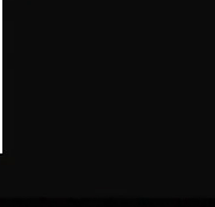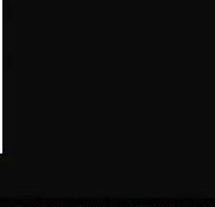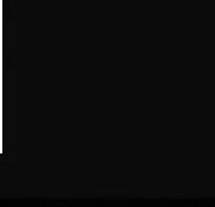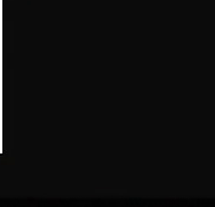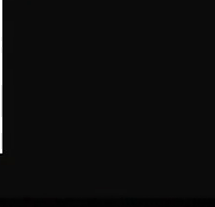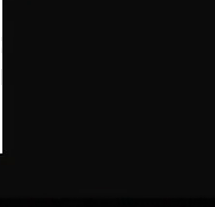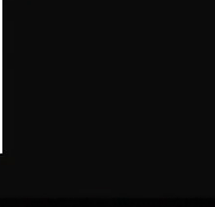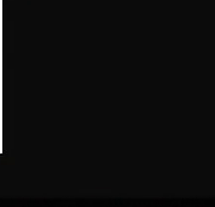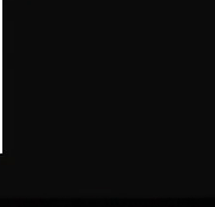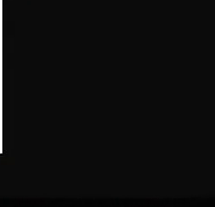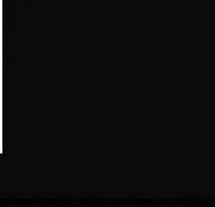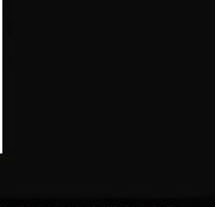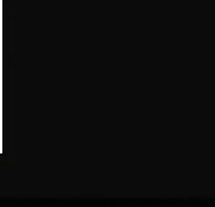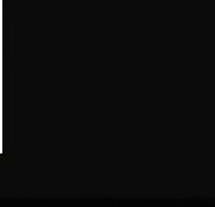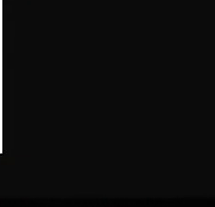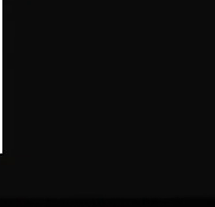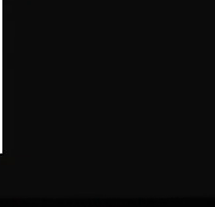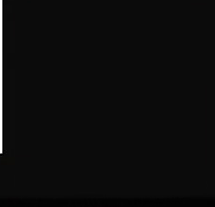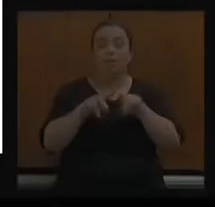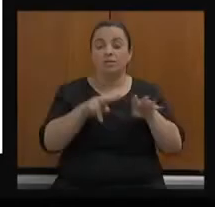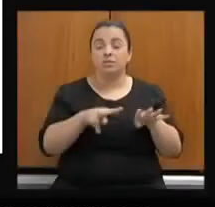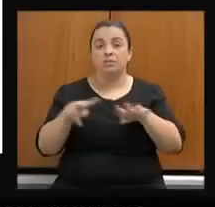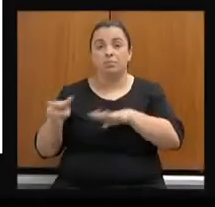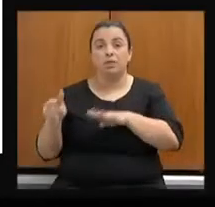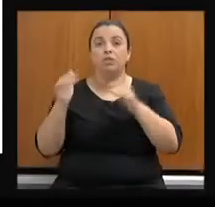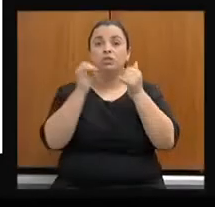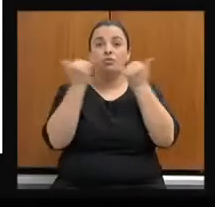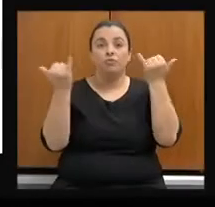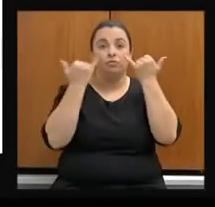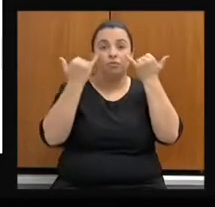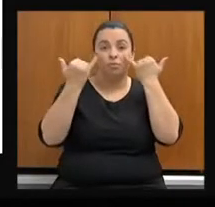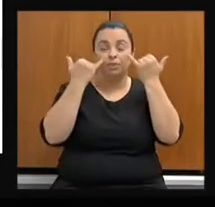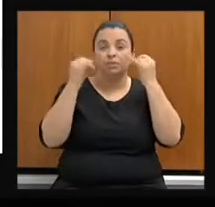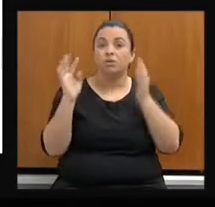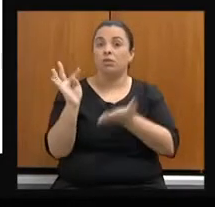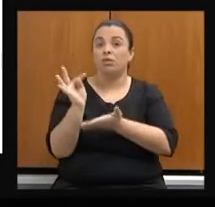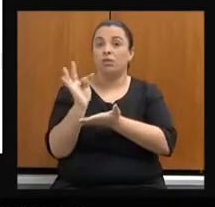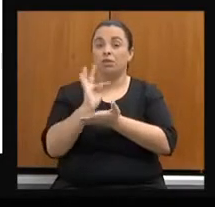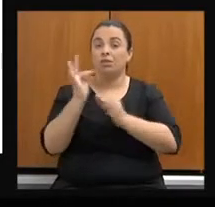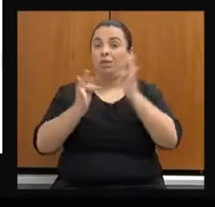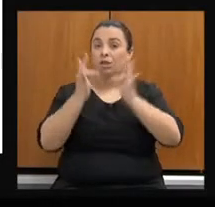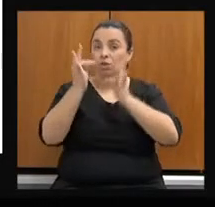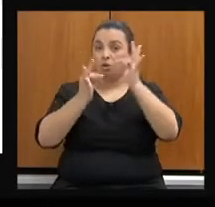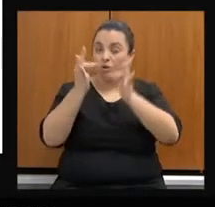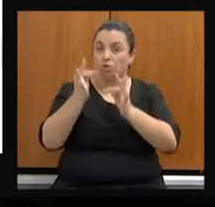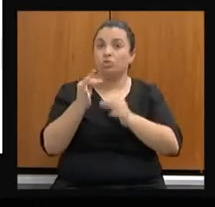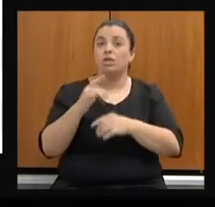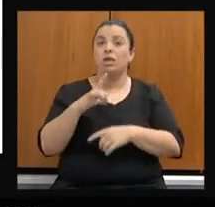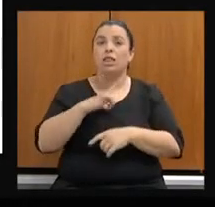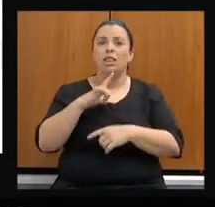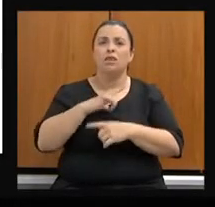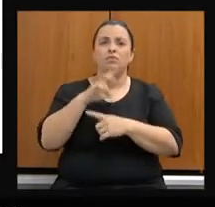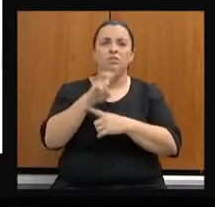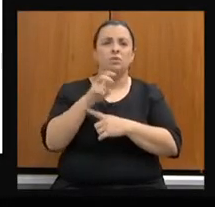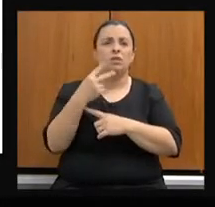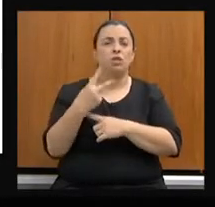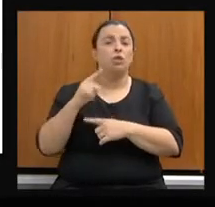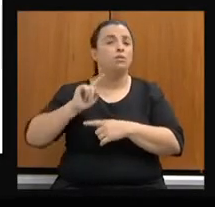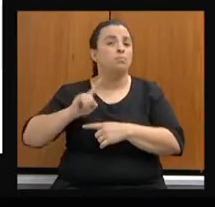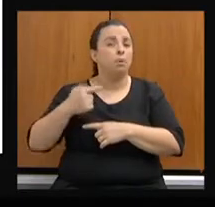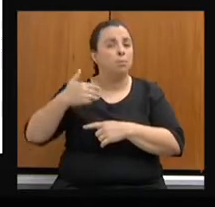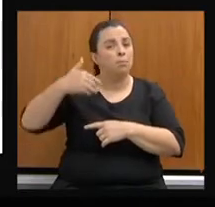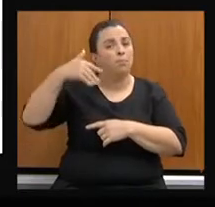e também a semana de integração tecnológica com 72 1957 visualizações e